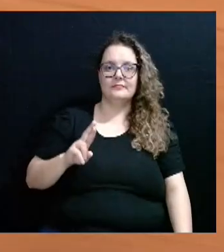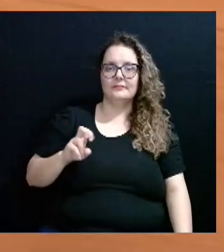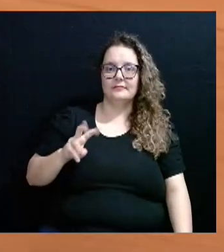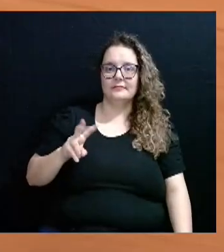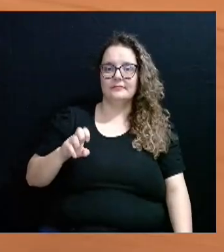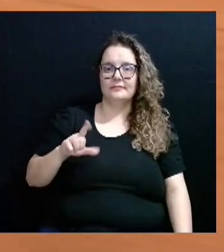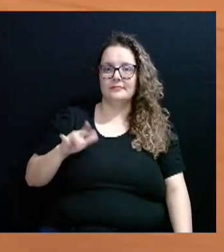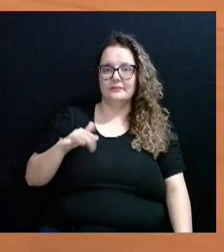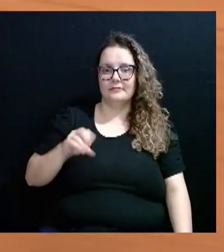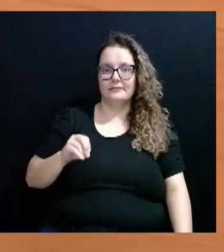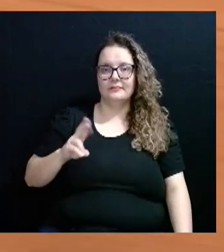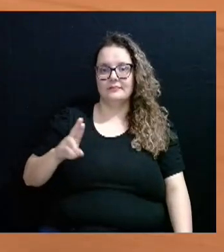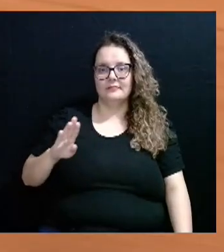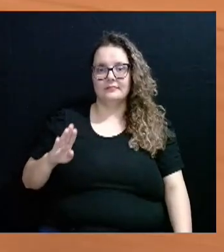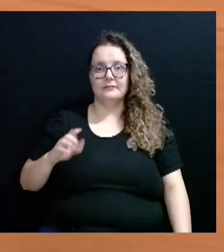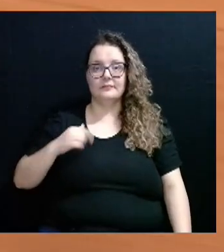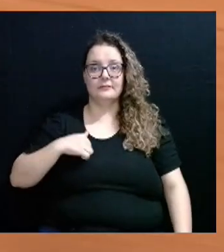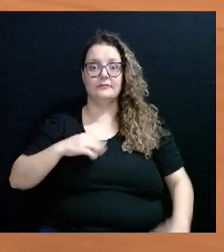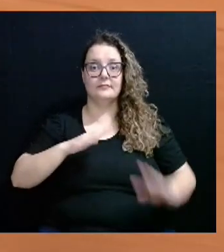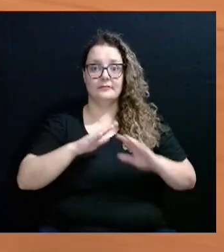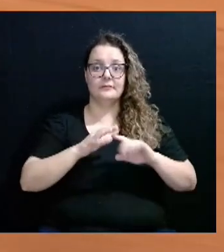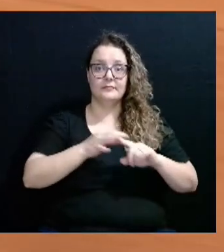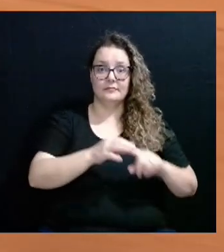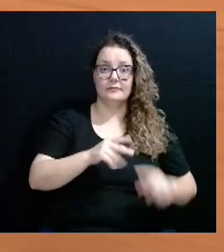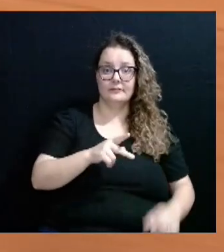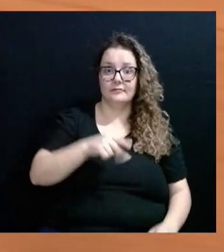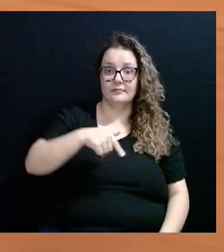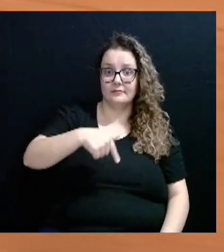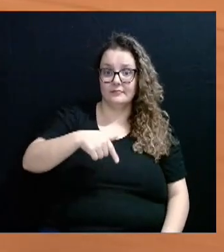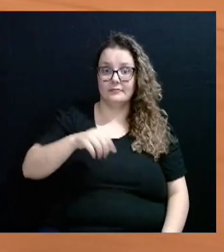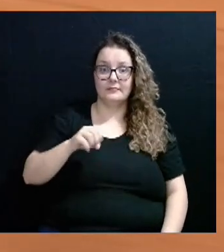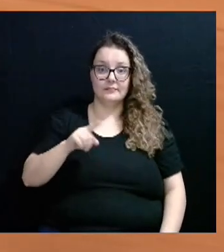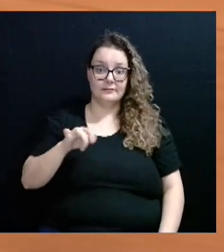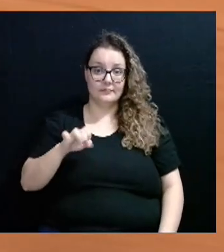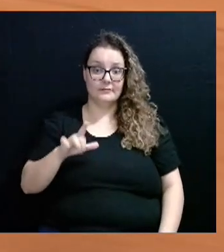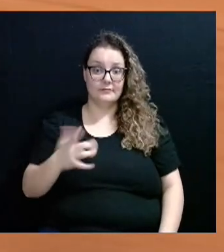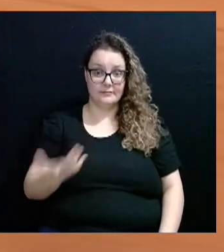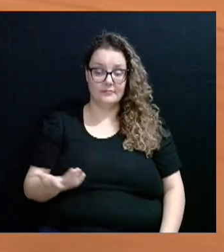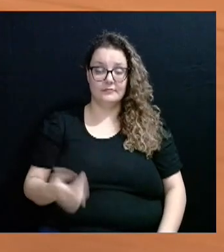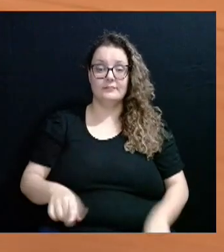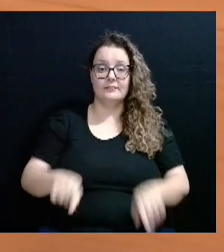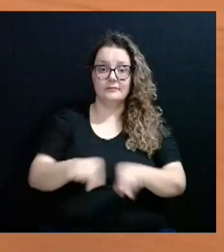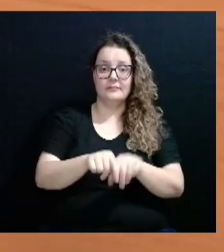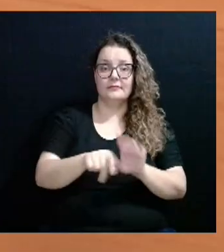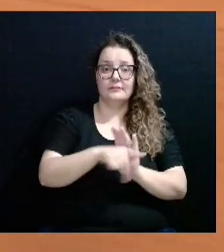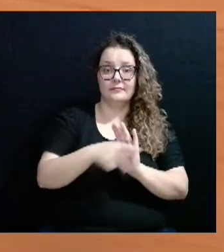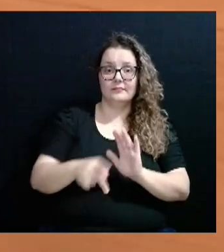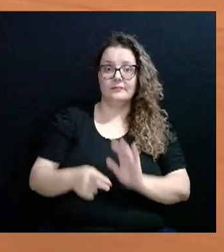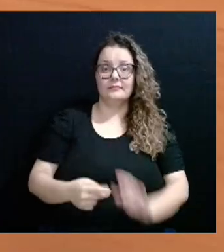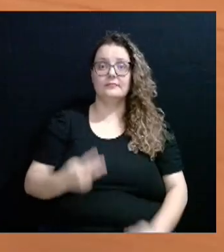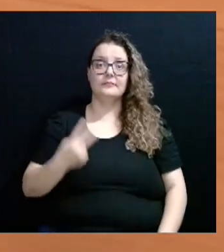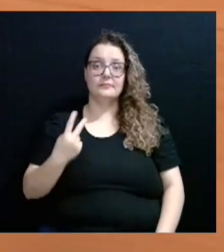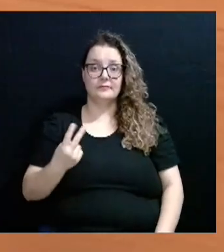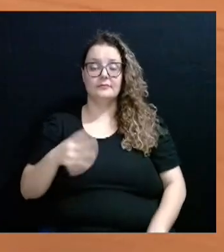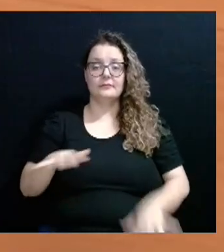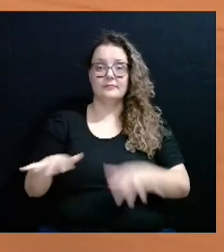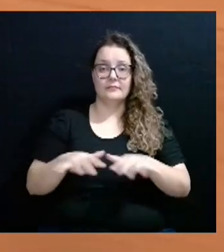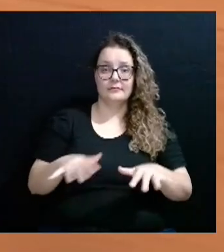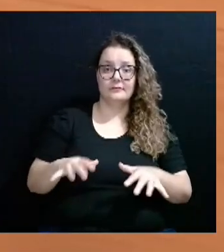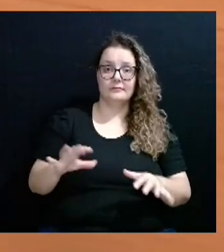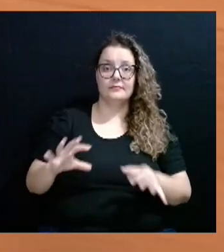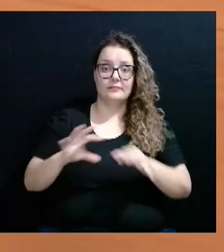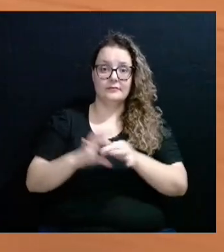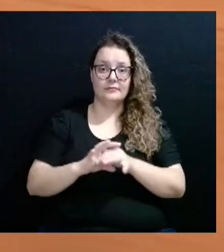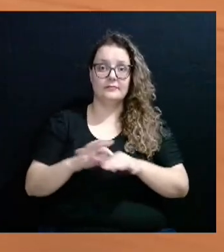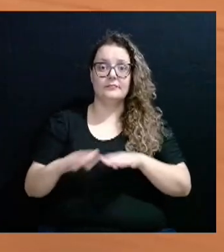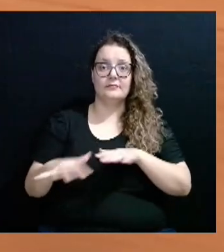região periférica chamada Parque Osiel, e eu também faço parte de 2 movimentos interligados aí ao movimento